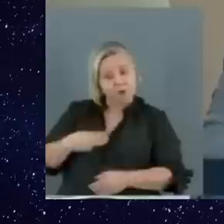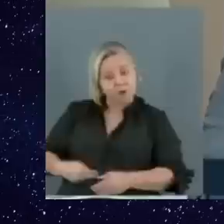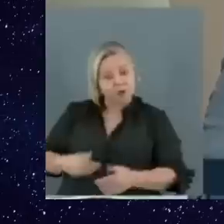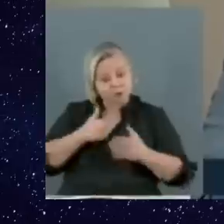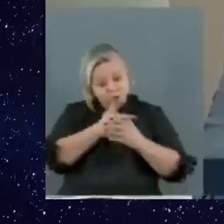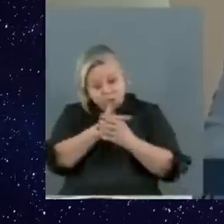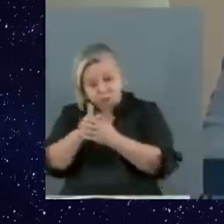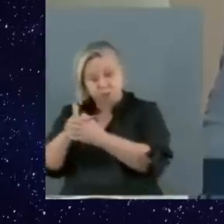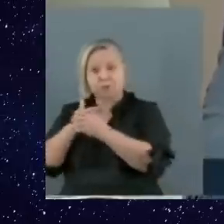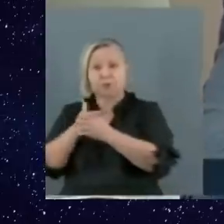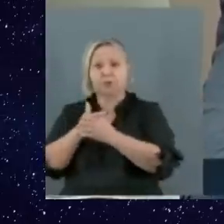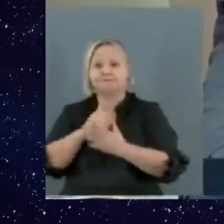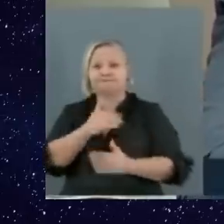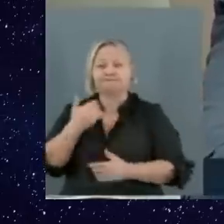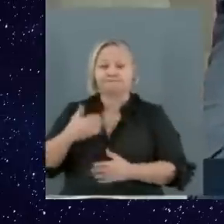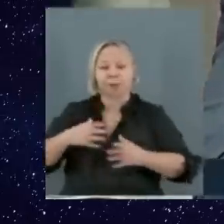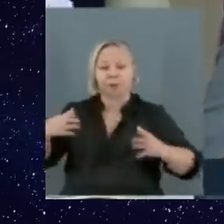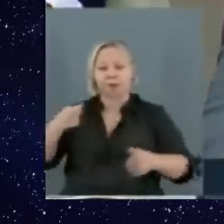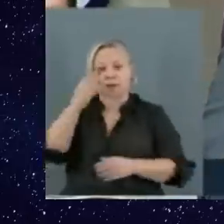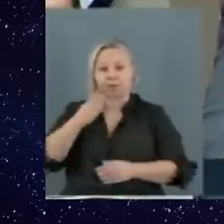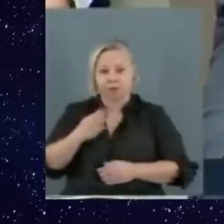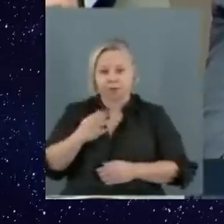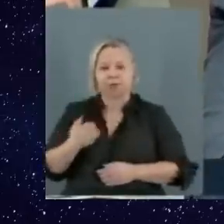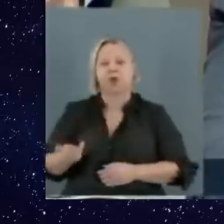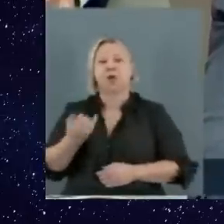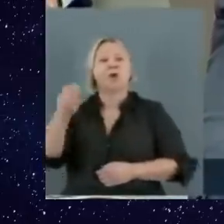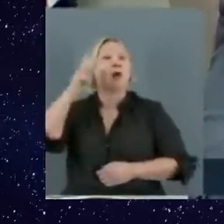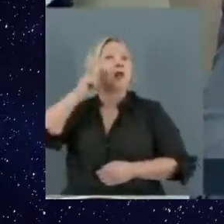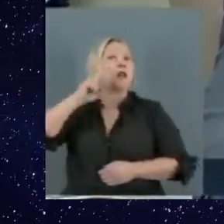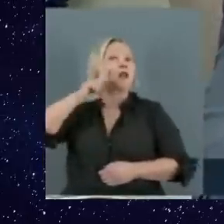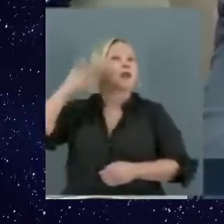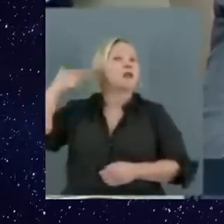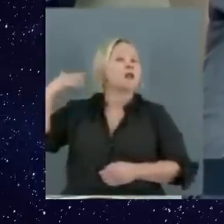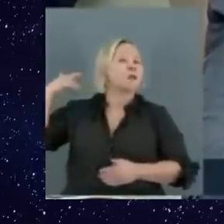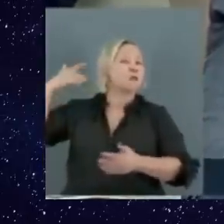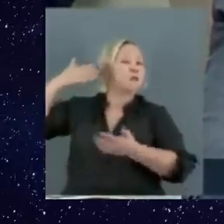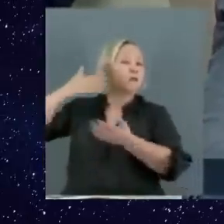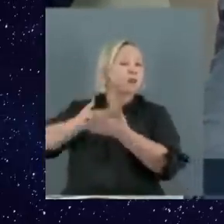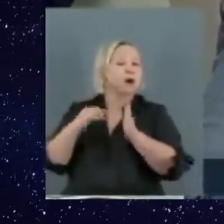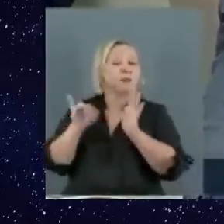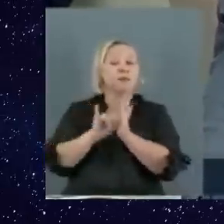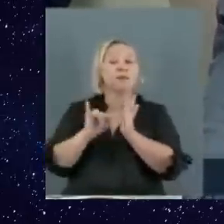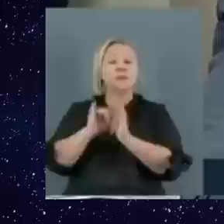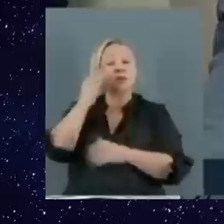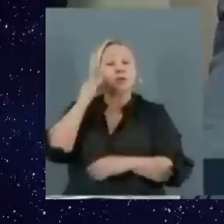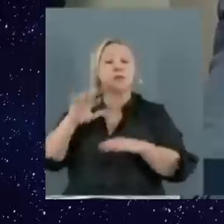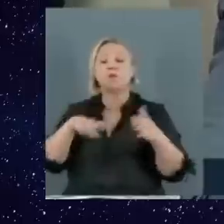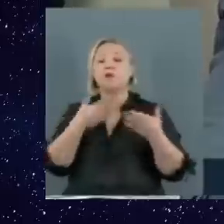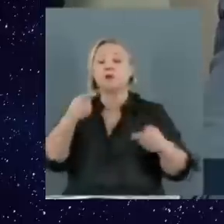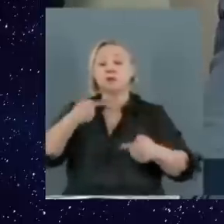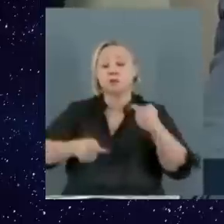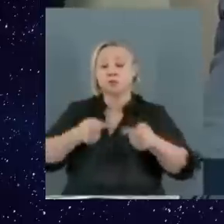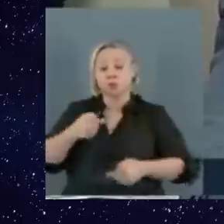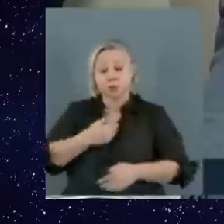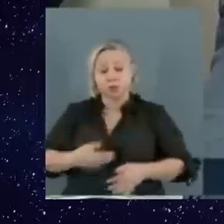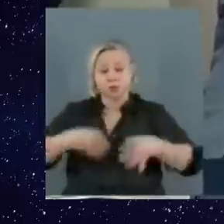homicídios aumentaram no Brasil. Então, é importante nós lembrarmos o retrospecto para identificar quais são as políticas públicas adequadas